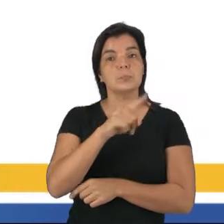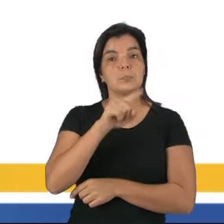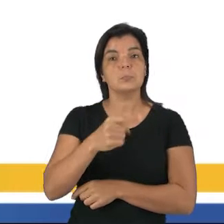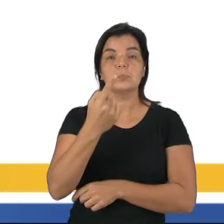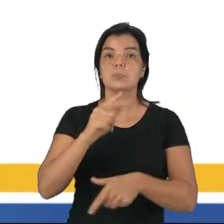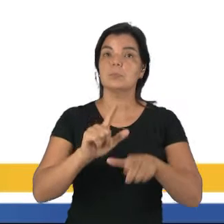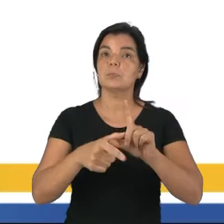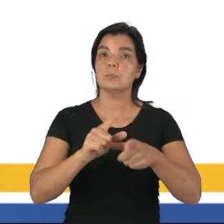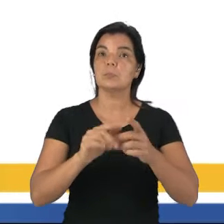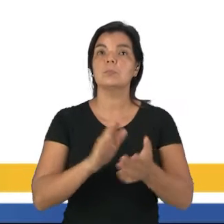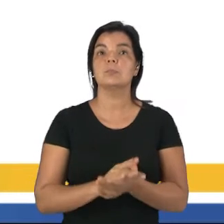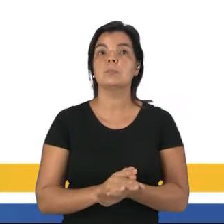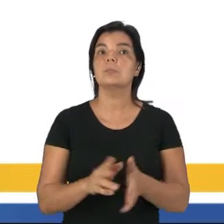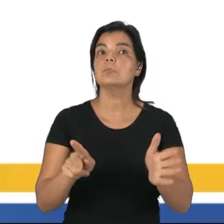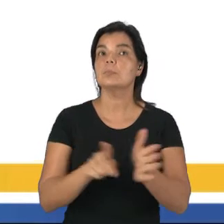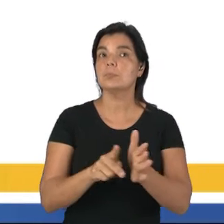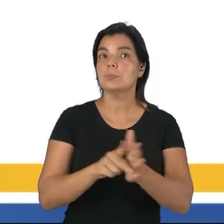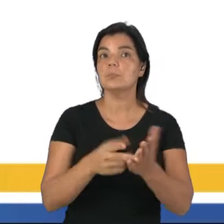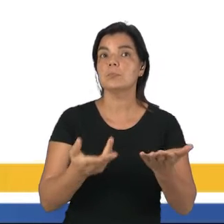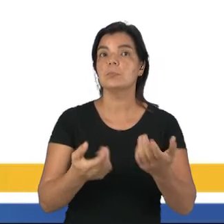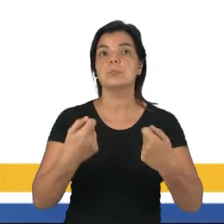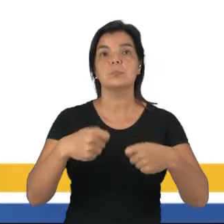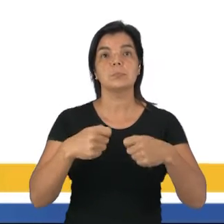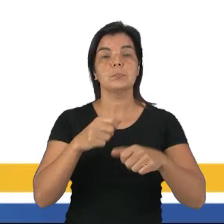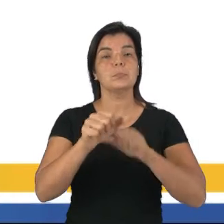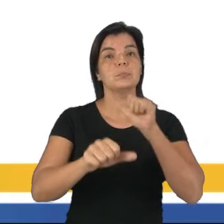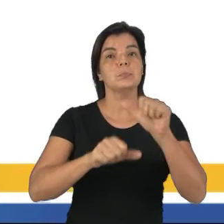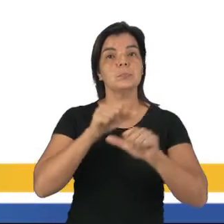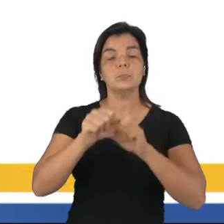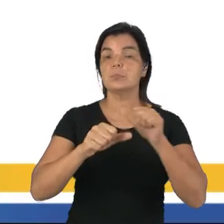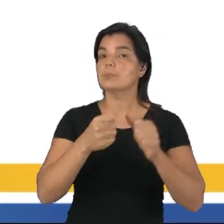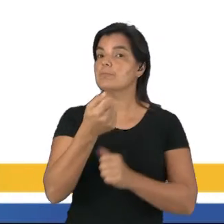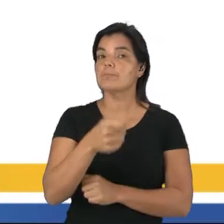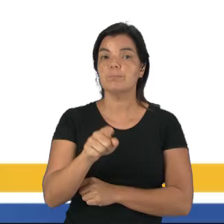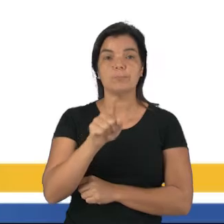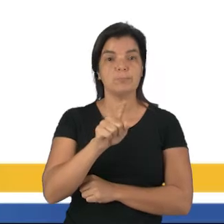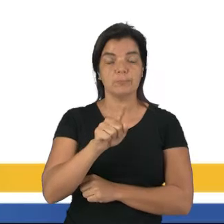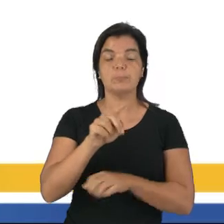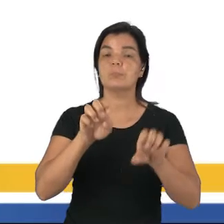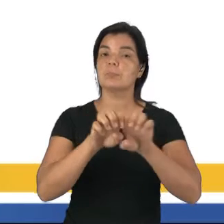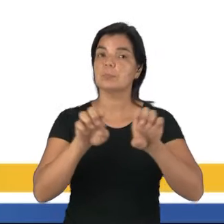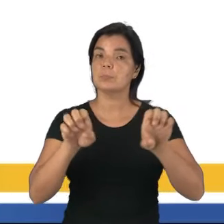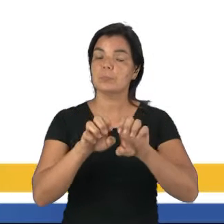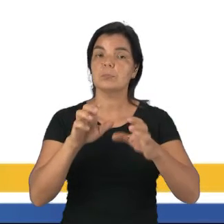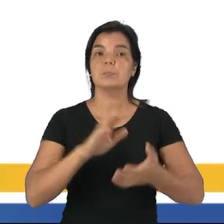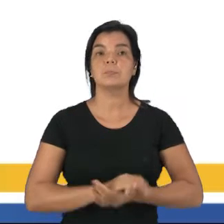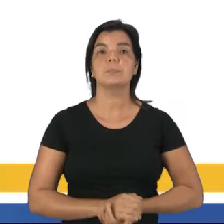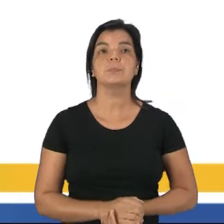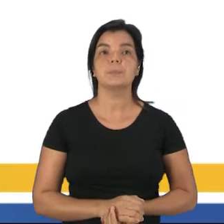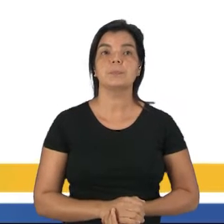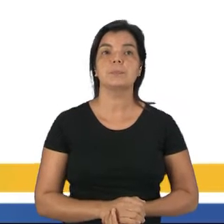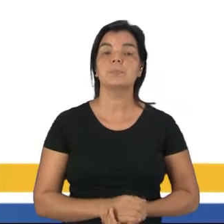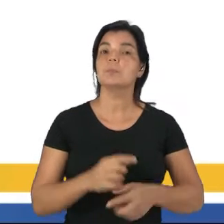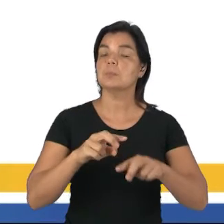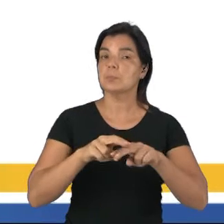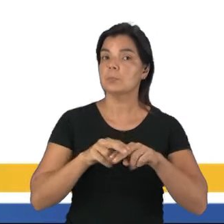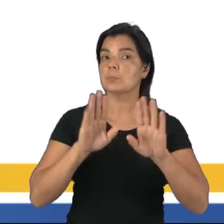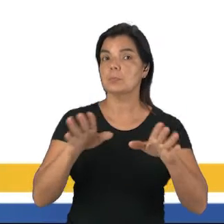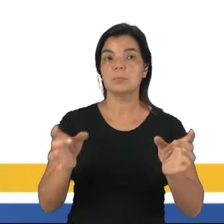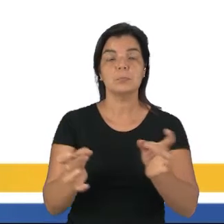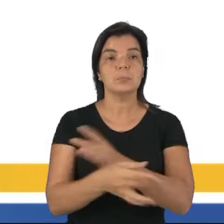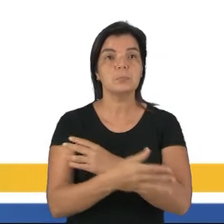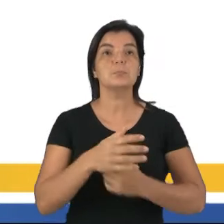podemos cancelar uma das incógnitas. Especialmente neste caso, não precisaremos transformar em nenhuma das duas equações, pois deixar